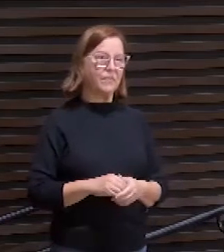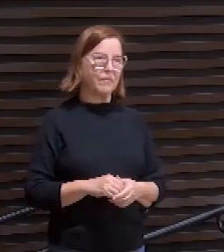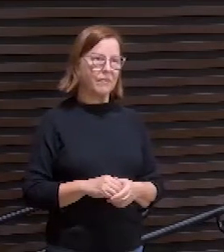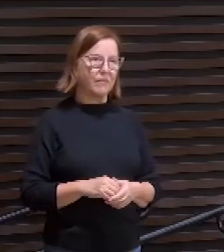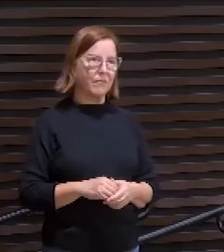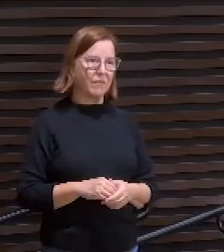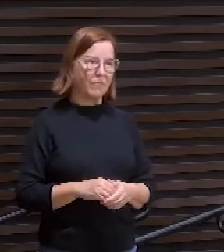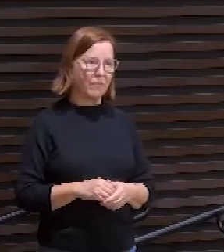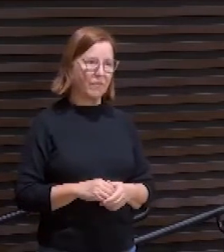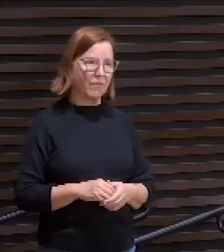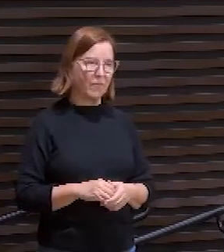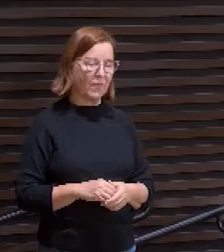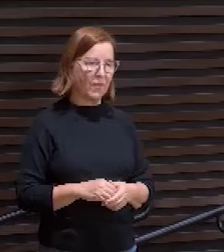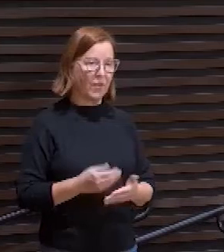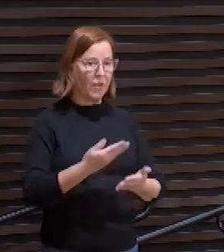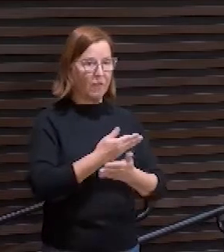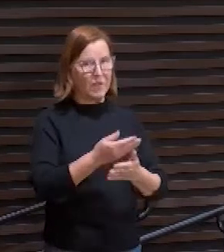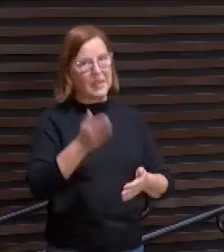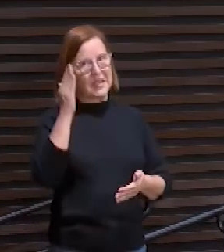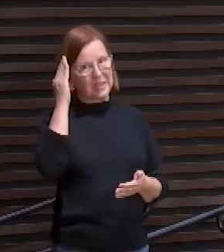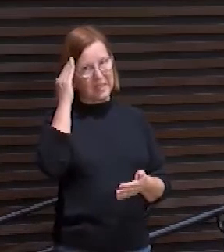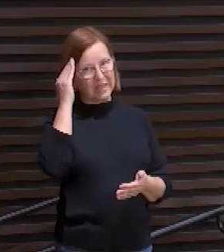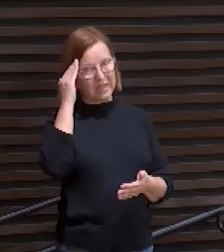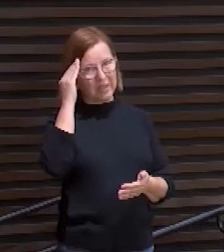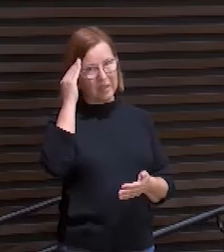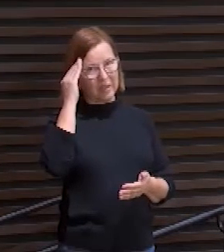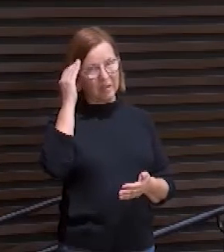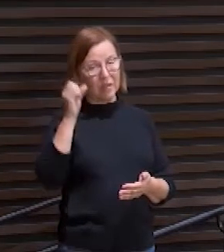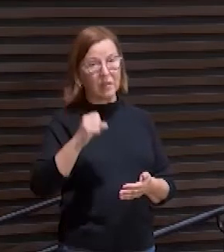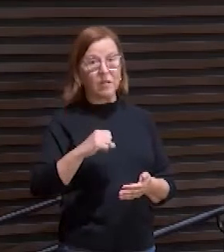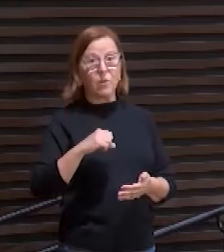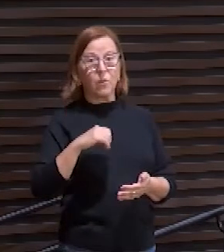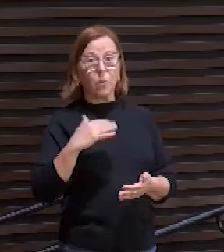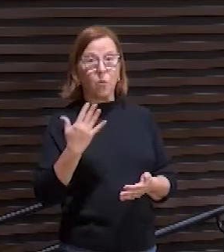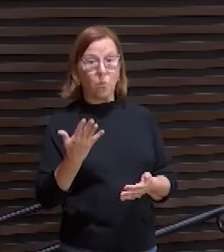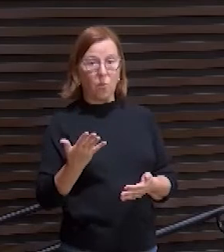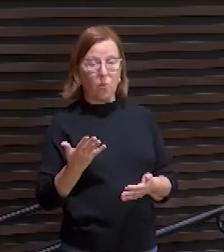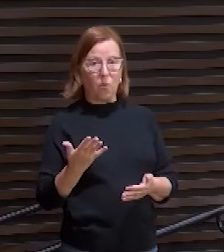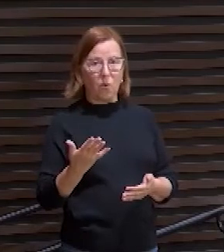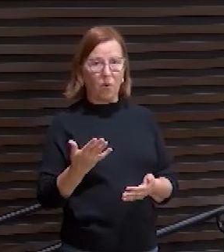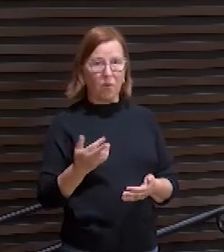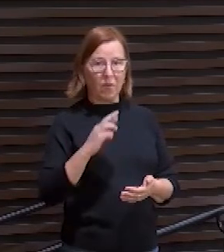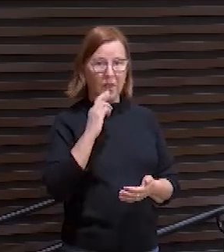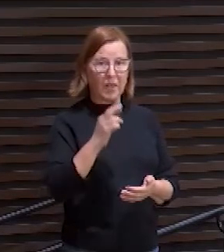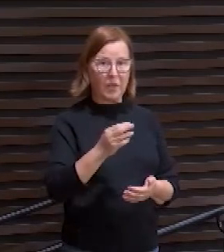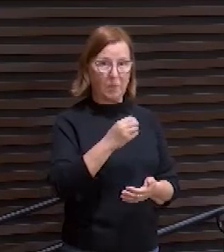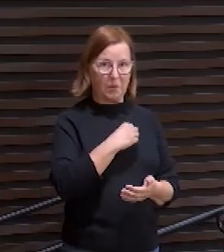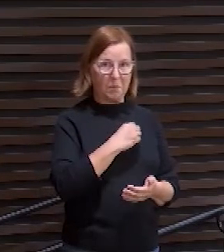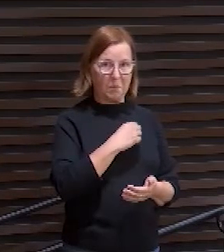Porque vocês sabem muito bem qual foi o resultado do pecado nas nossas vidas.